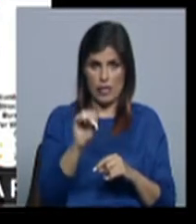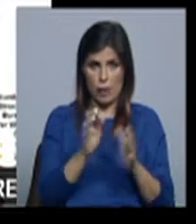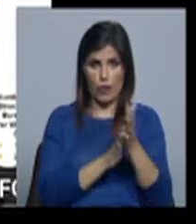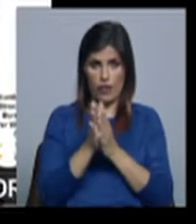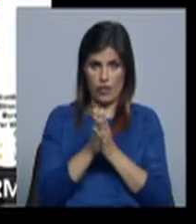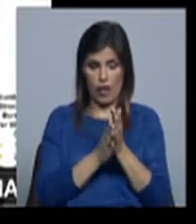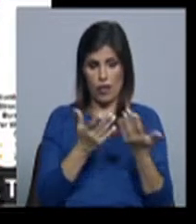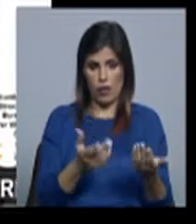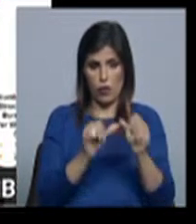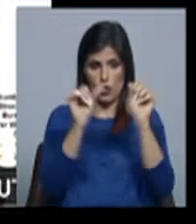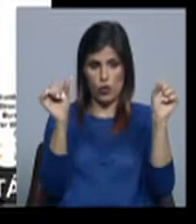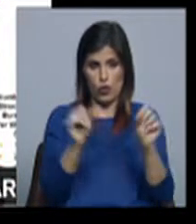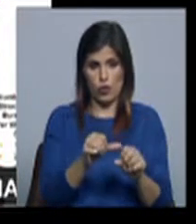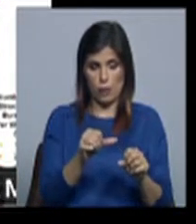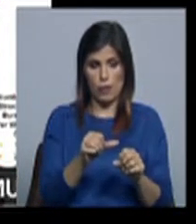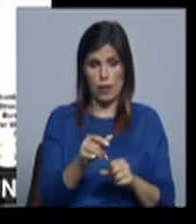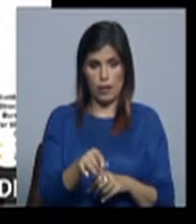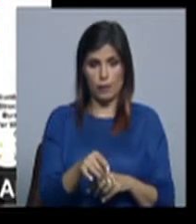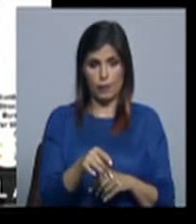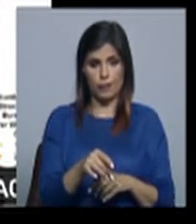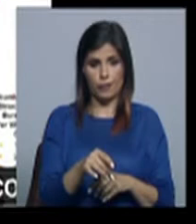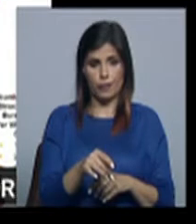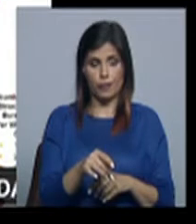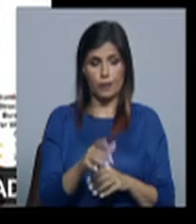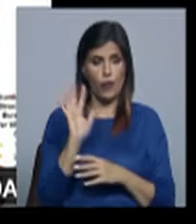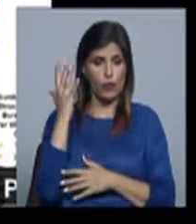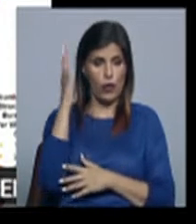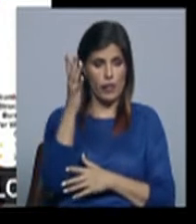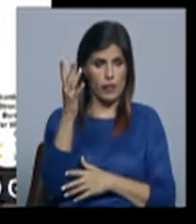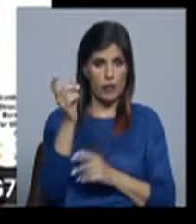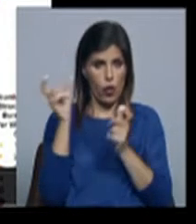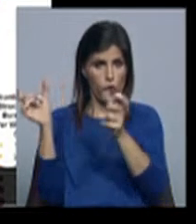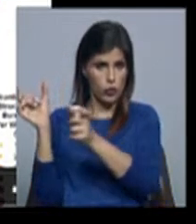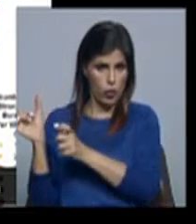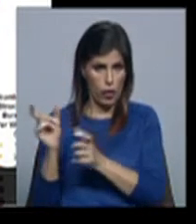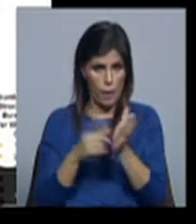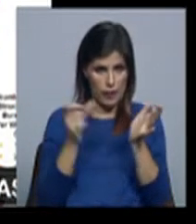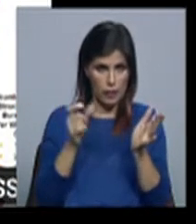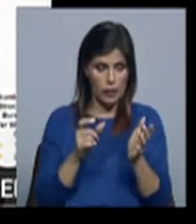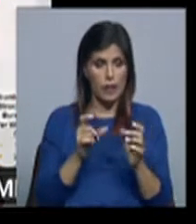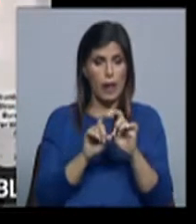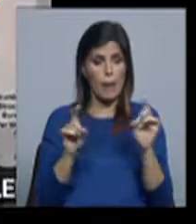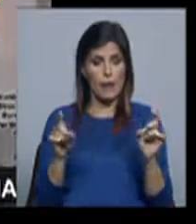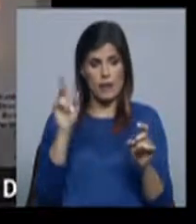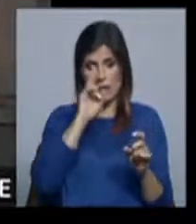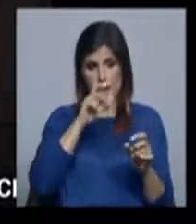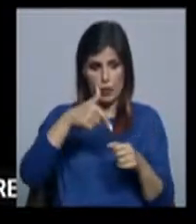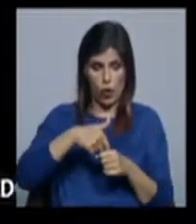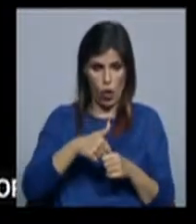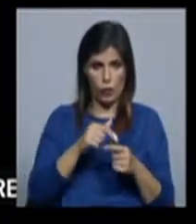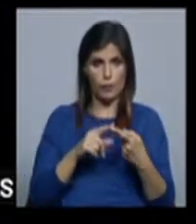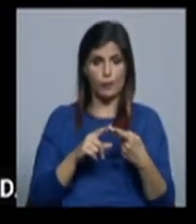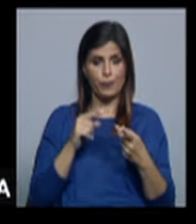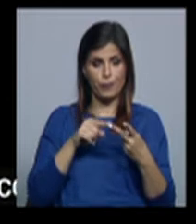exemplo, na Reserva Federal de Florestas dos Estados Unidos, em empresas petrolíferas, em vários outros